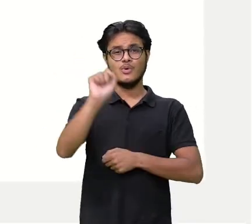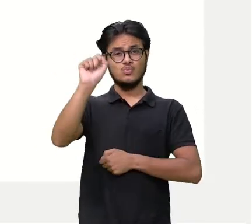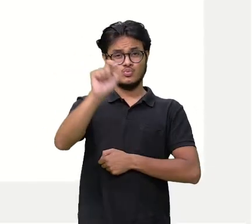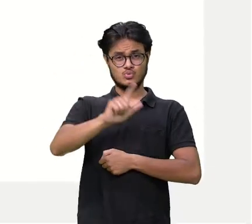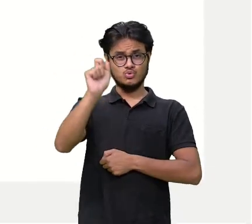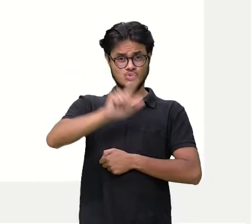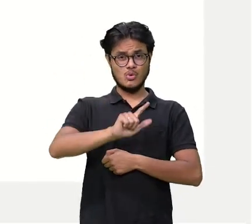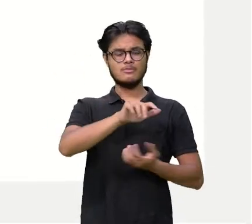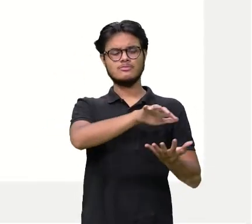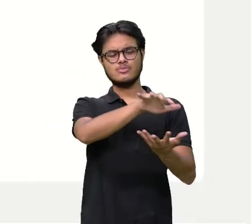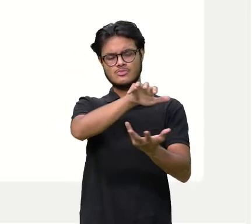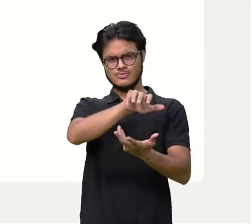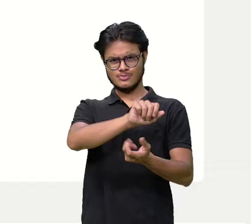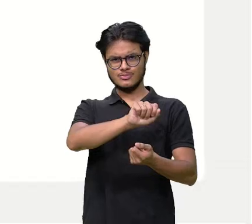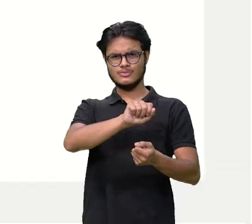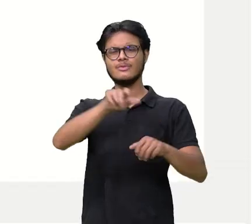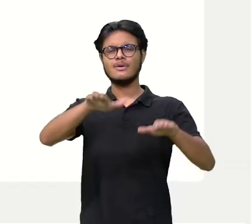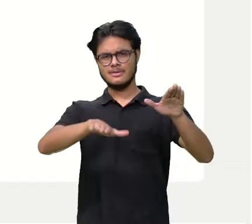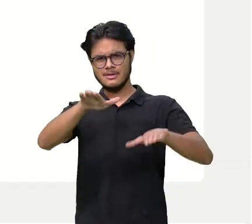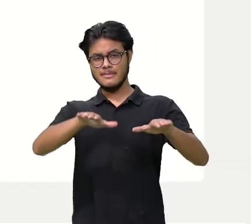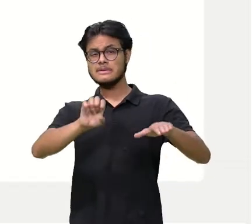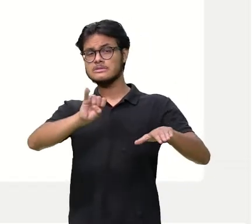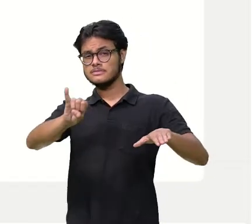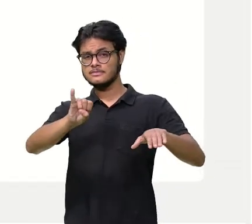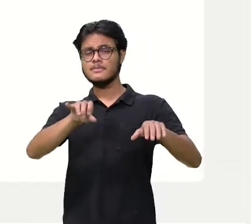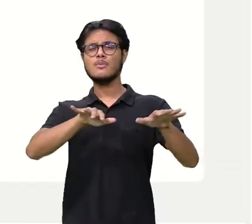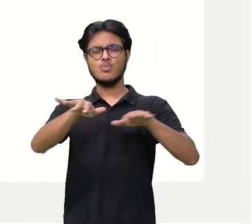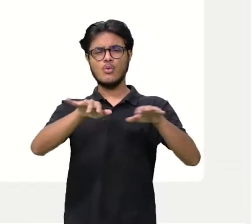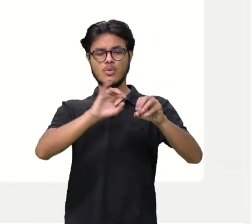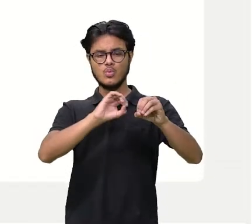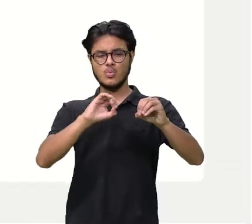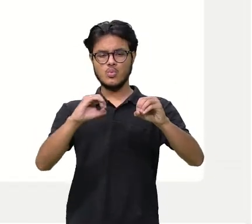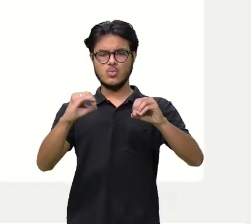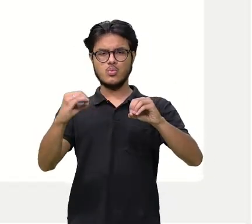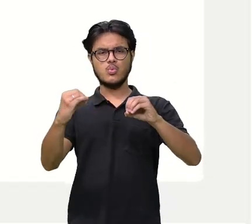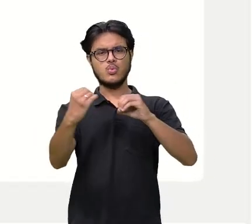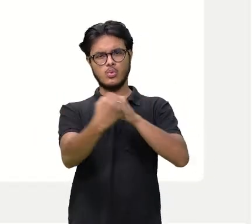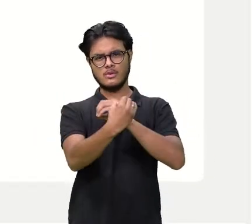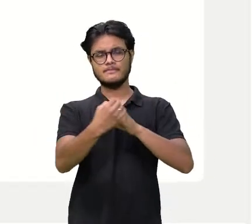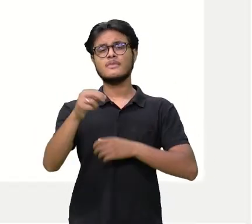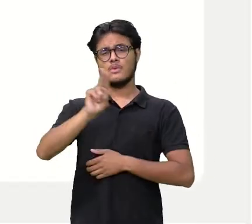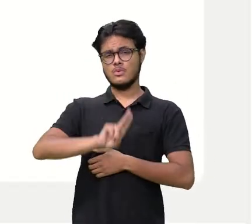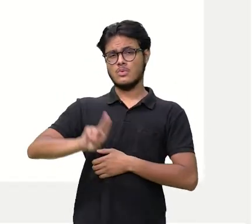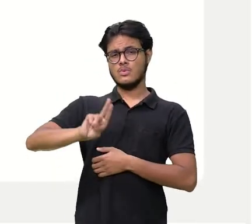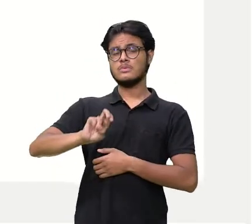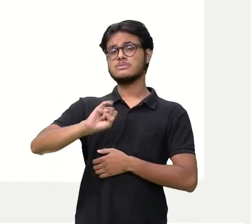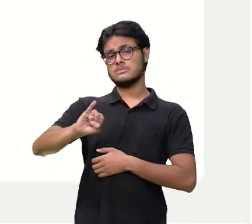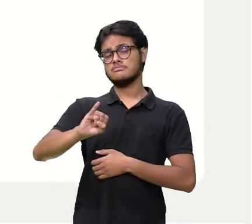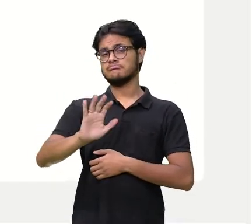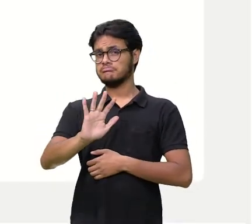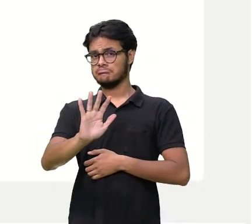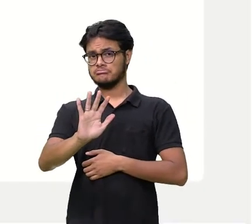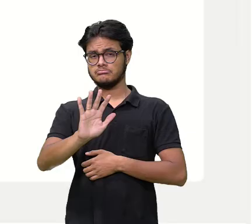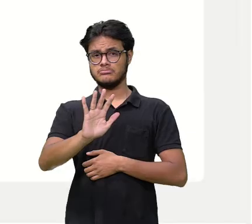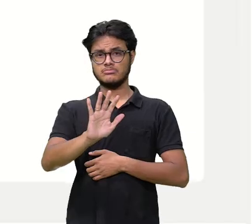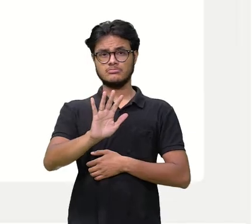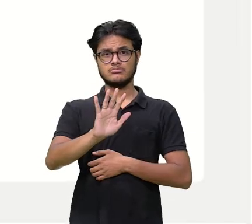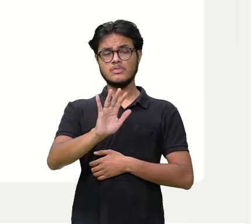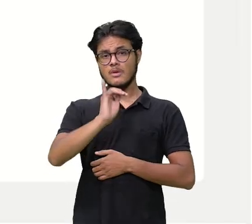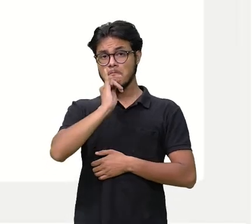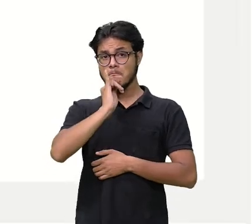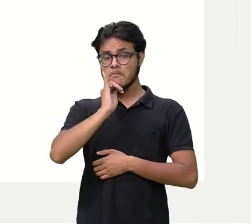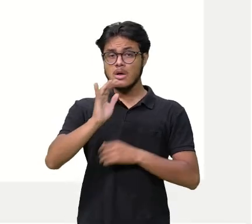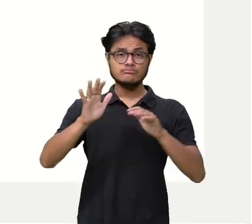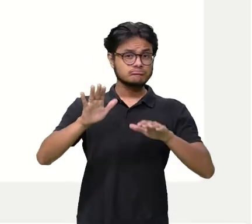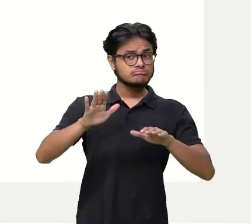seu período orbital. Aplica-se, então, apenas aos planetas, não apenas aos planetas, mas a